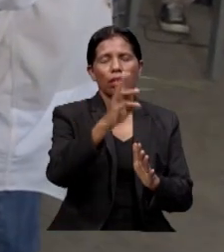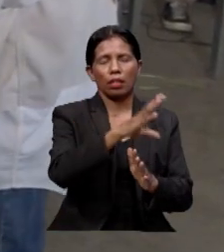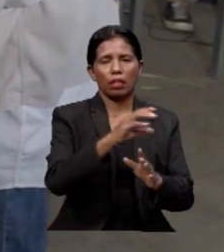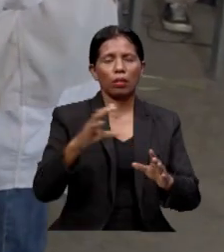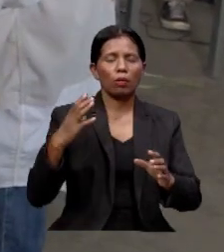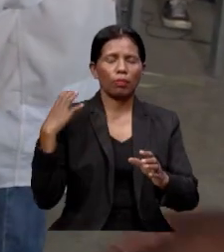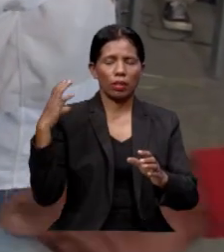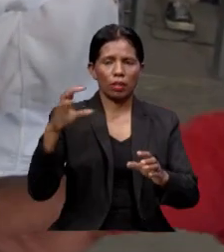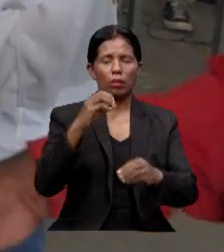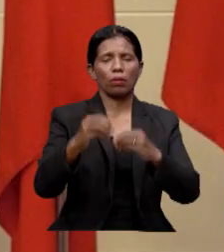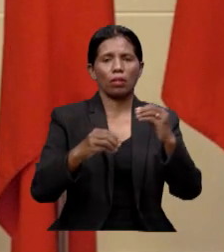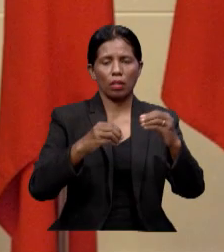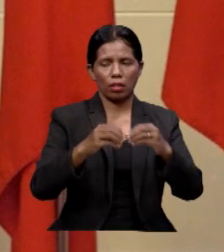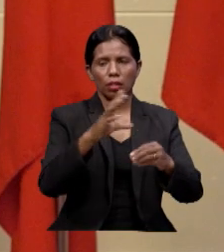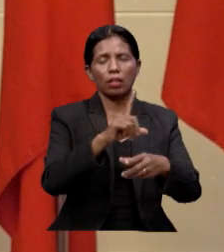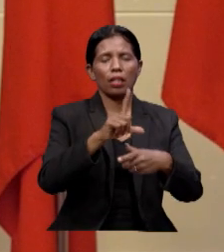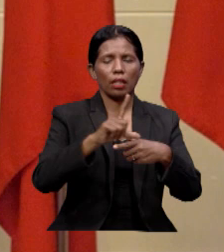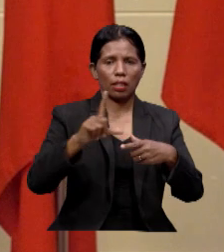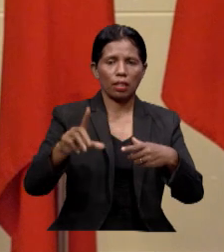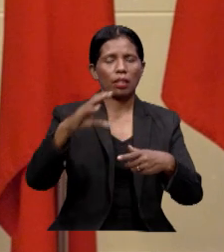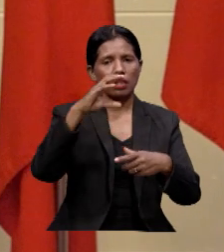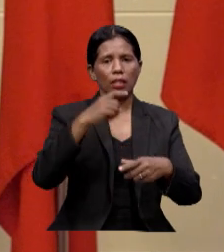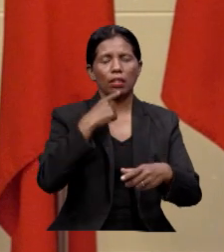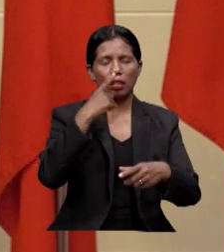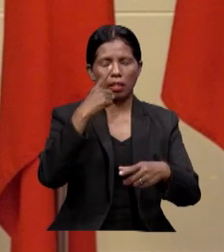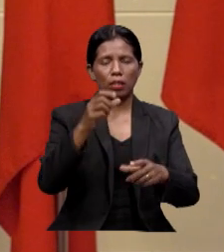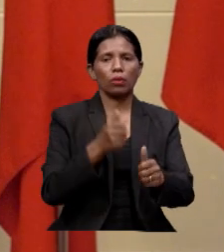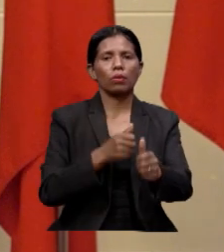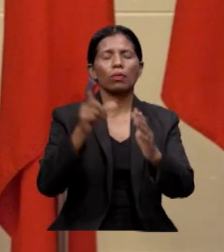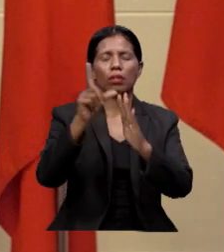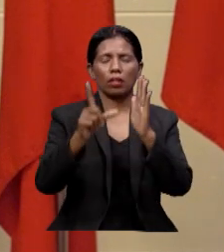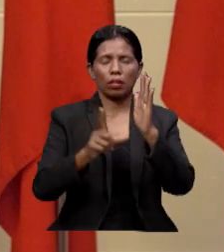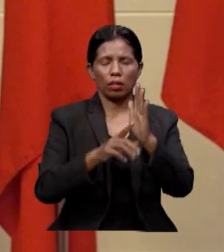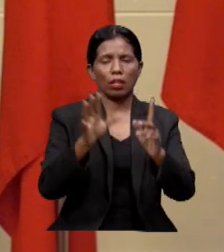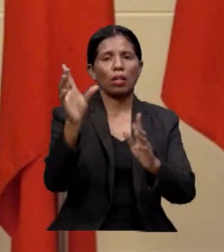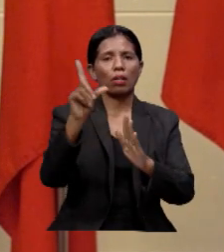órgão siraselu e a linha C ne be hateten marca tuir lei loron